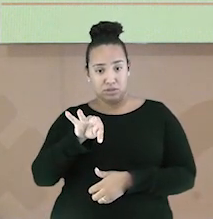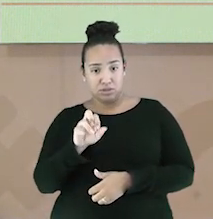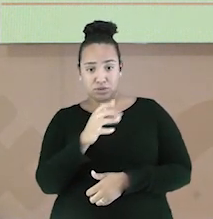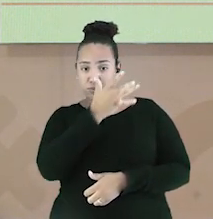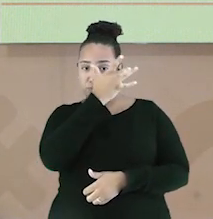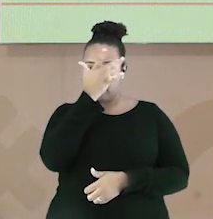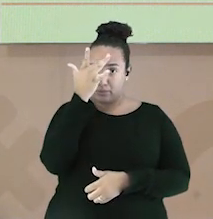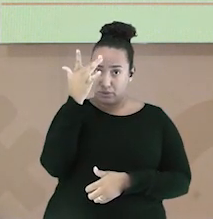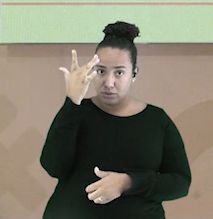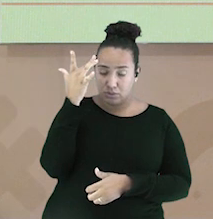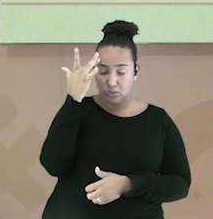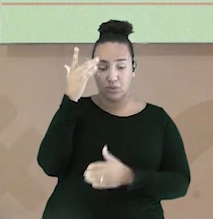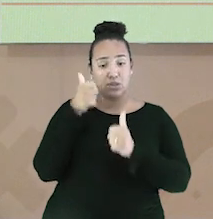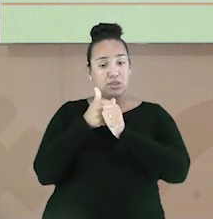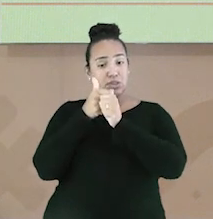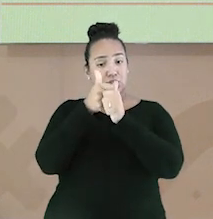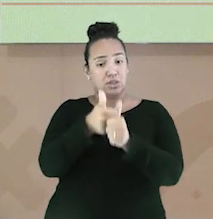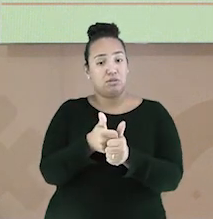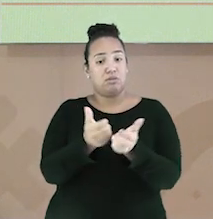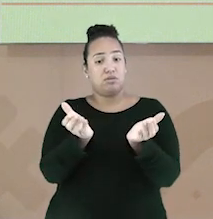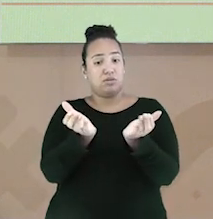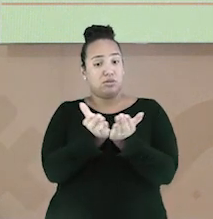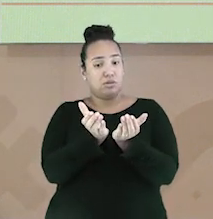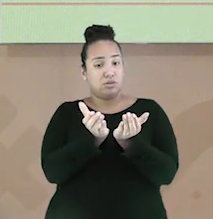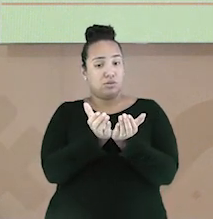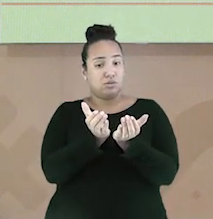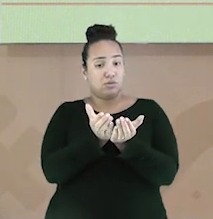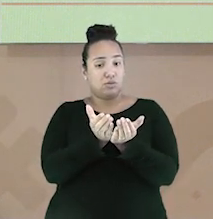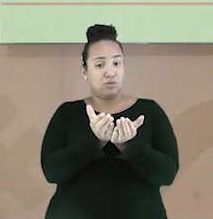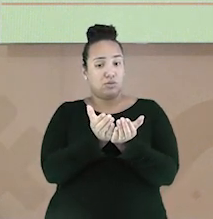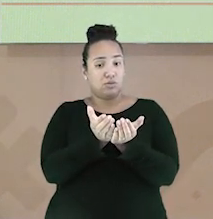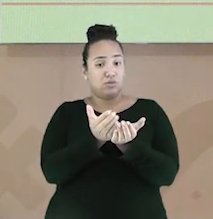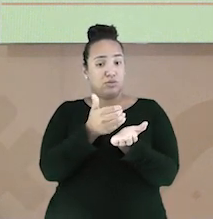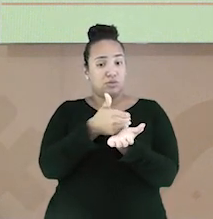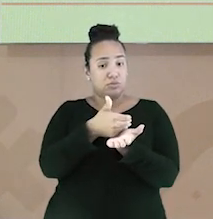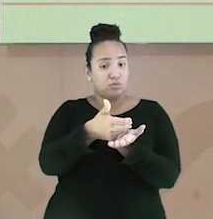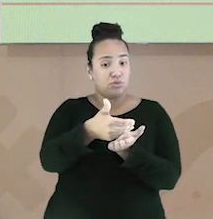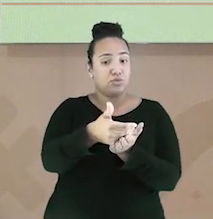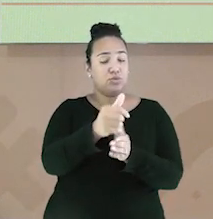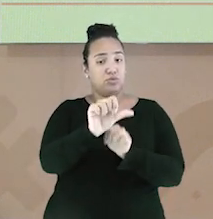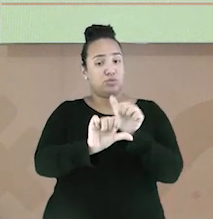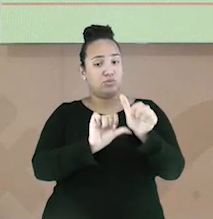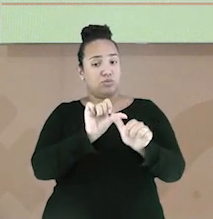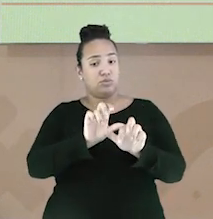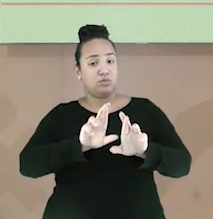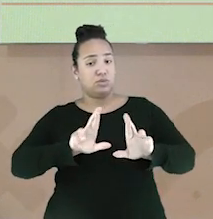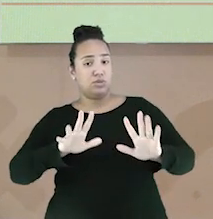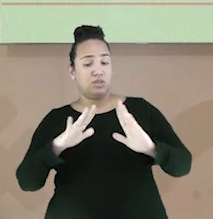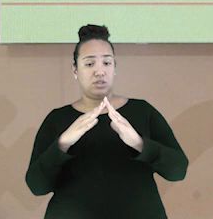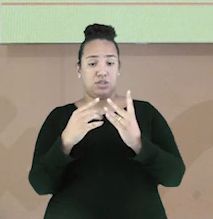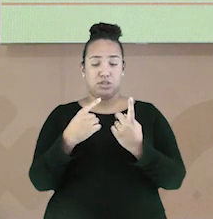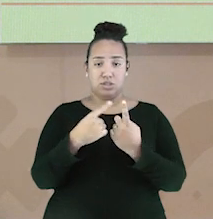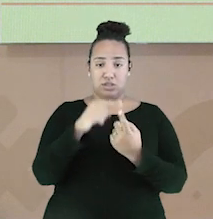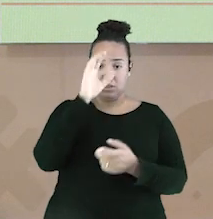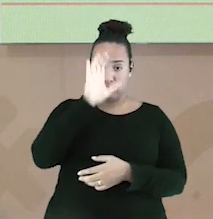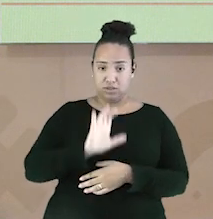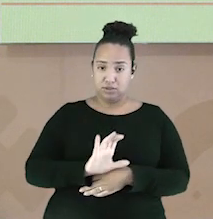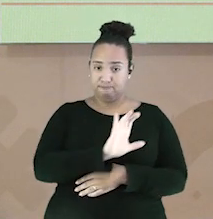algumas das denominações do cristianismo que se deu diferenciado da Igreja Católica